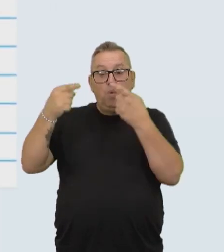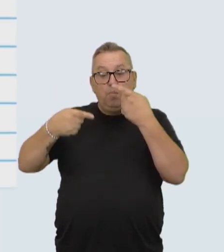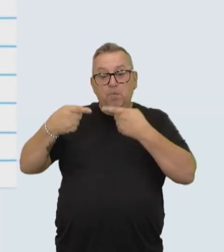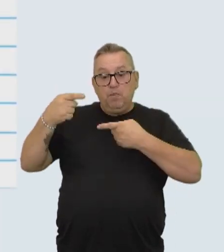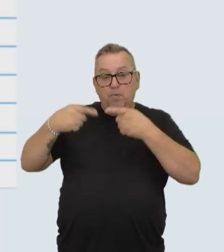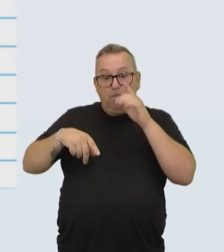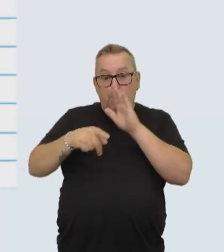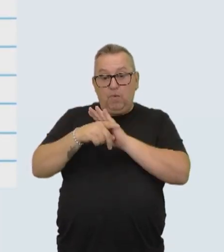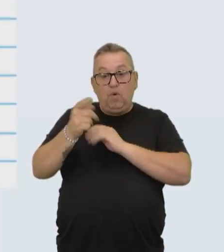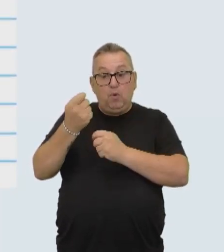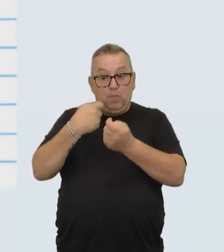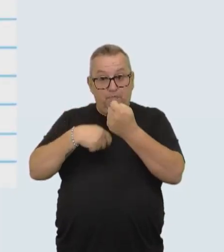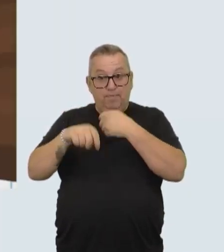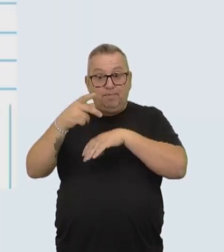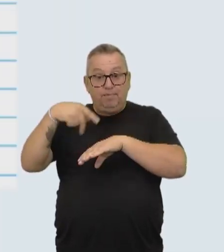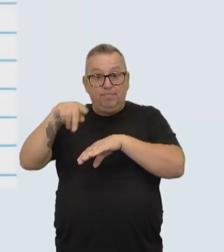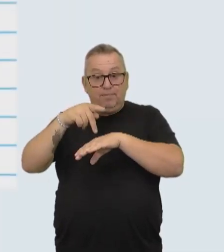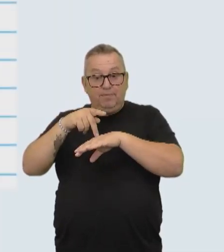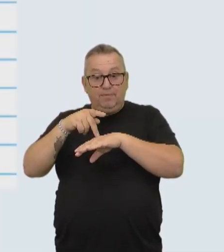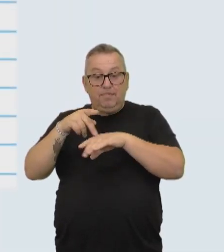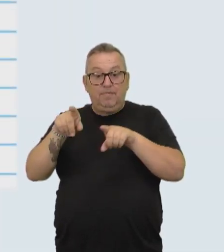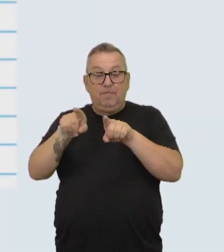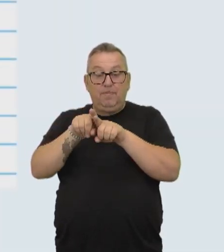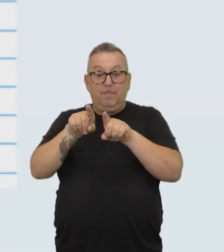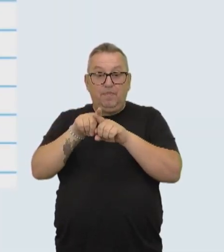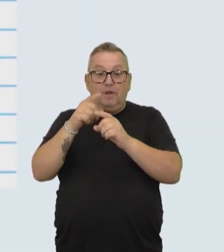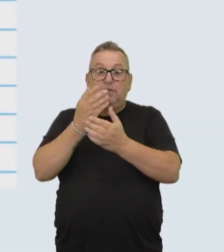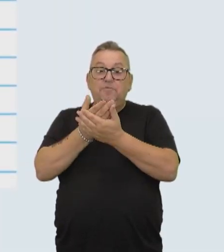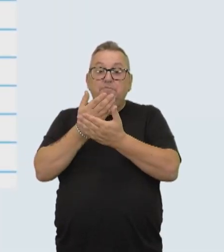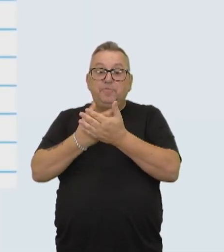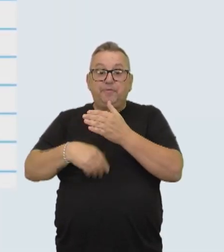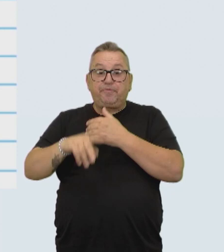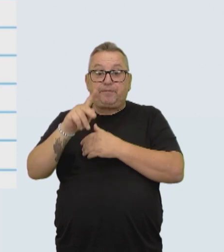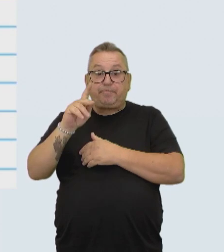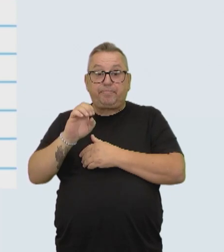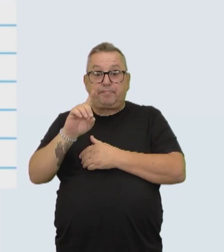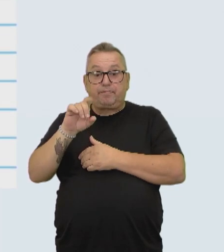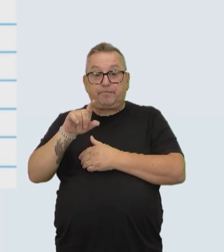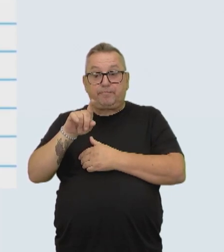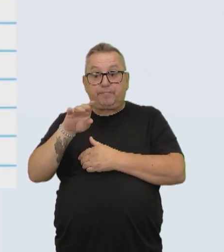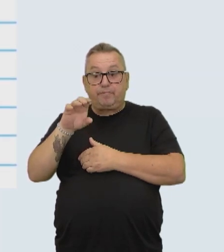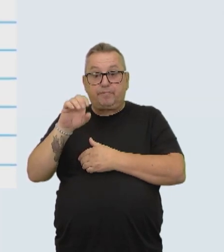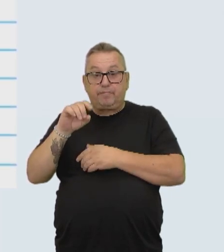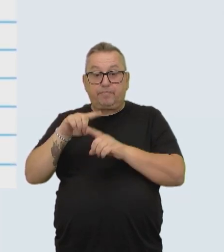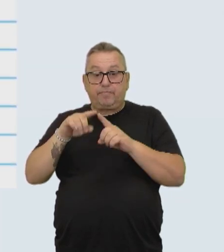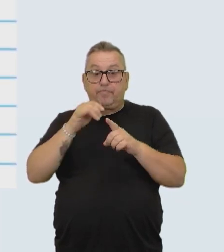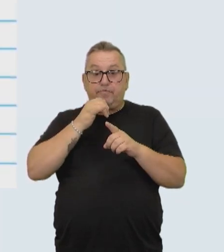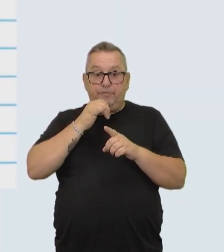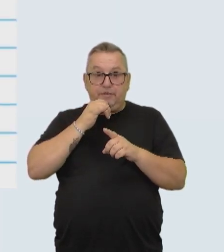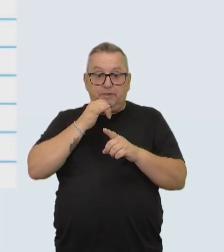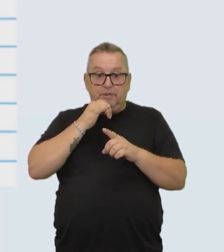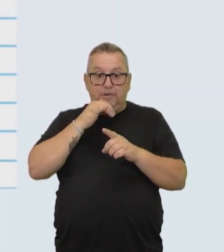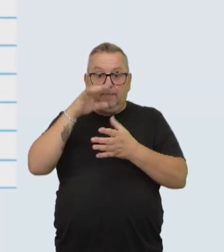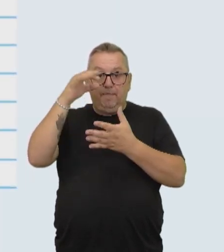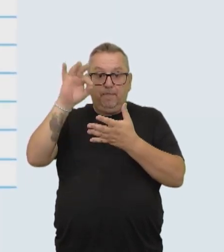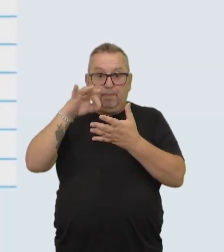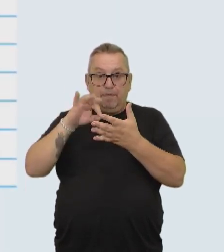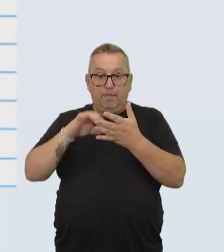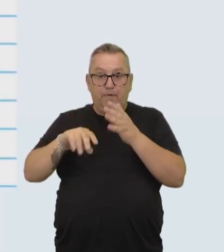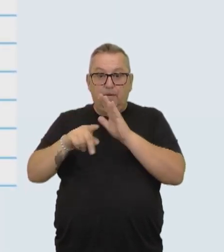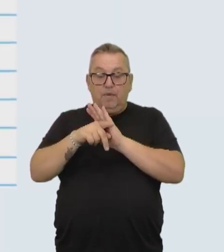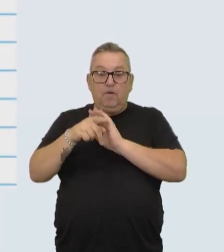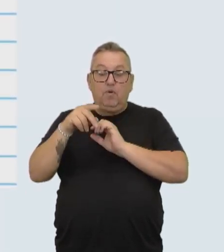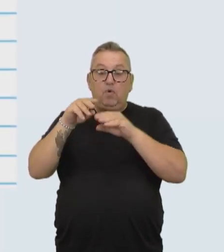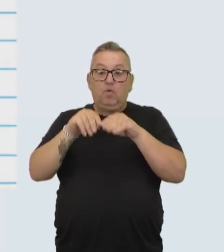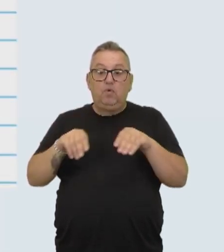mercado internacional. Assim, os estudos pedológicos são fundamentais para, por exemplo, corrigir a fertilidade